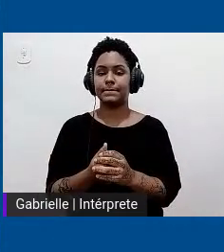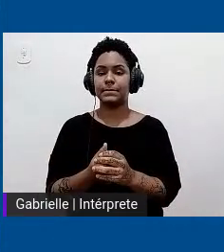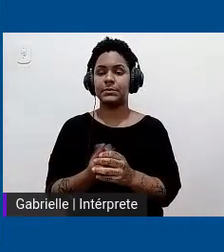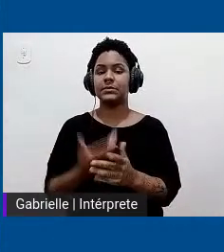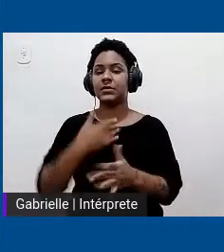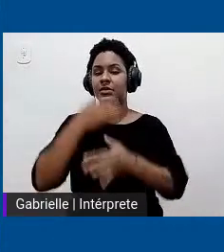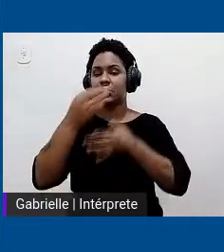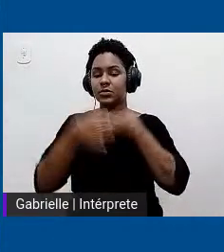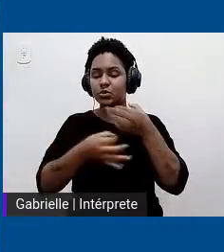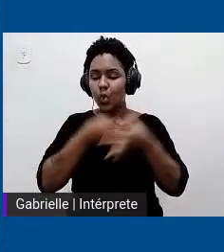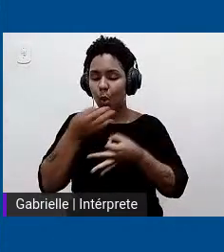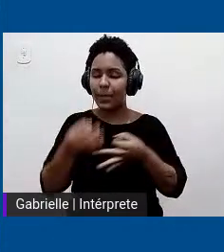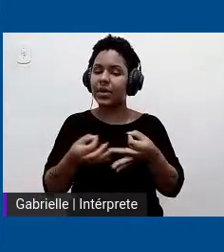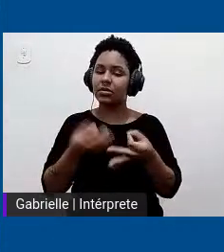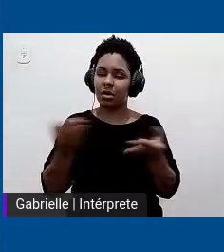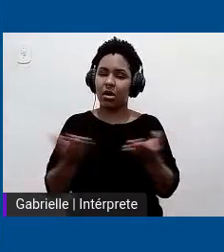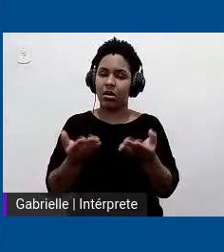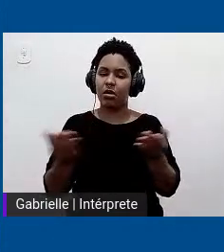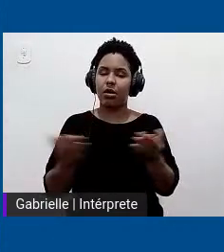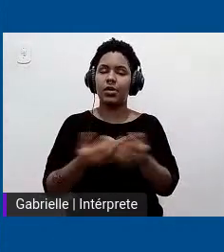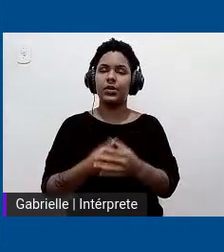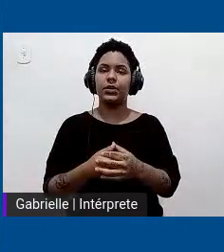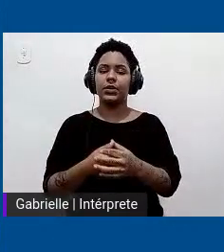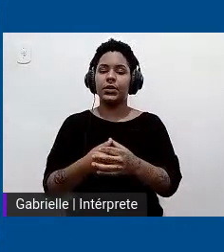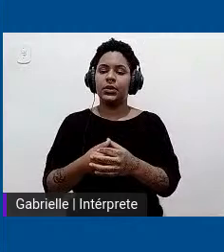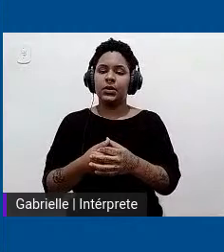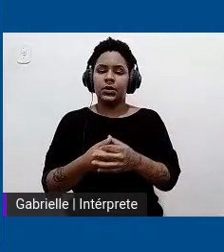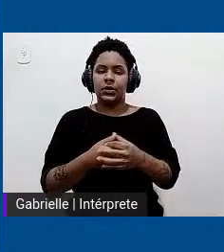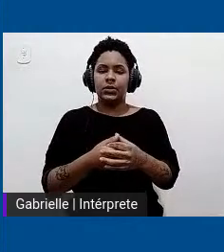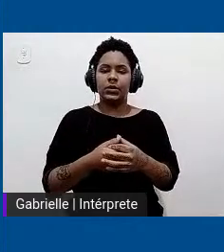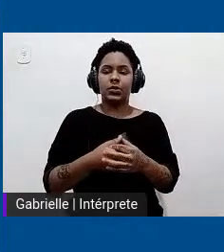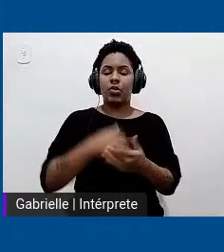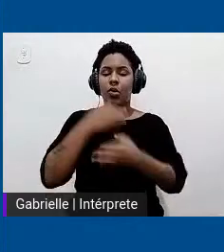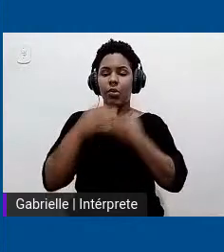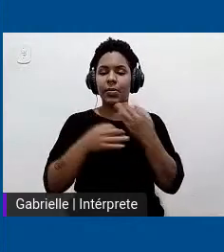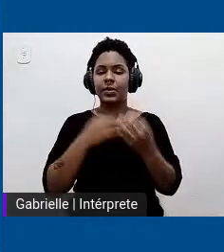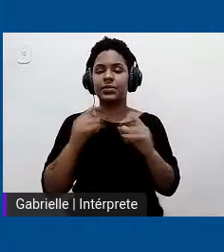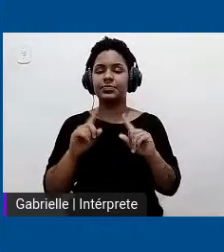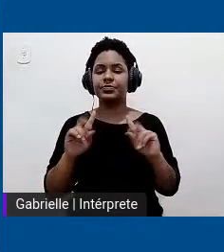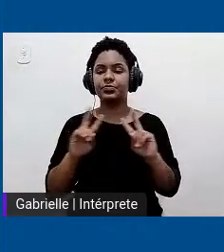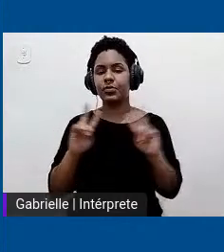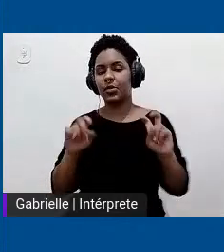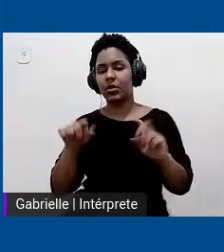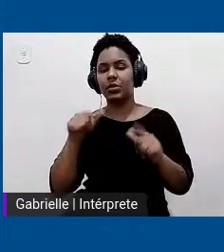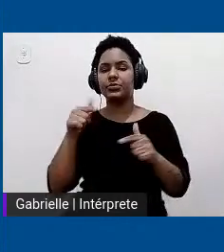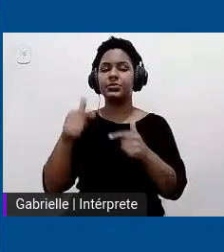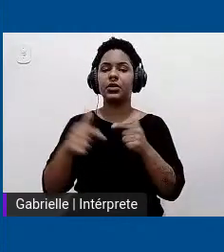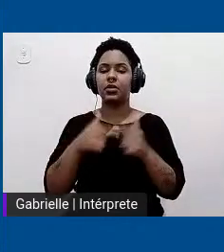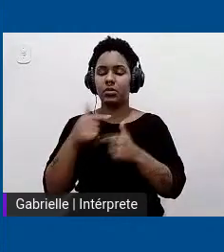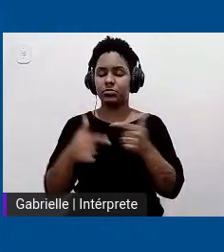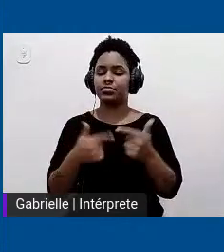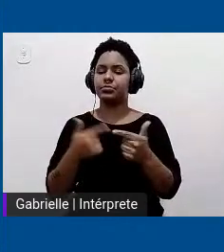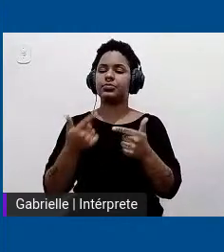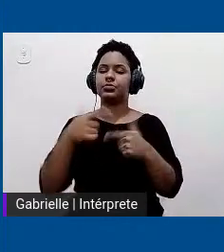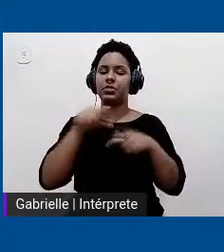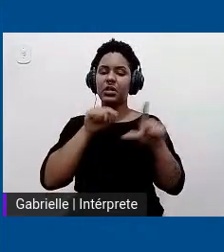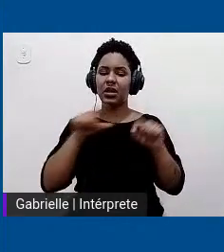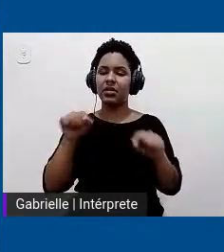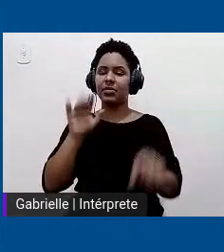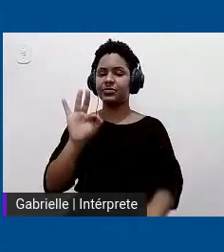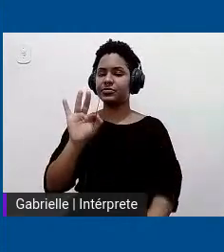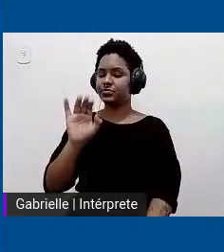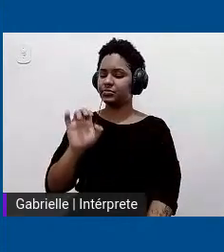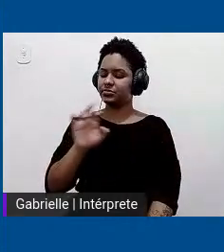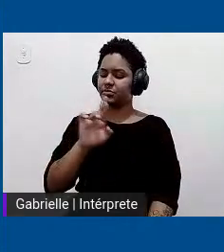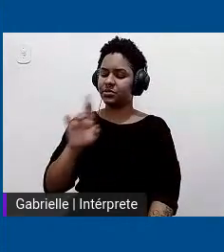comentar, né? Quer dizer, o exemplar dessa série de cadernos de Ferrez, que, na verdade, é